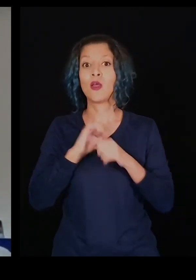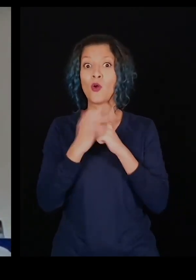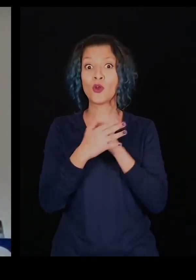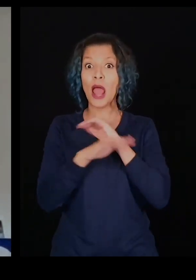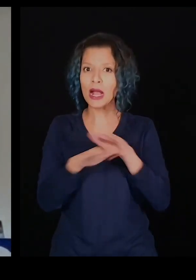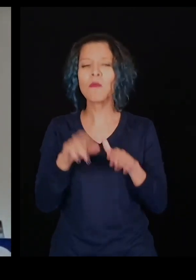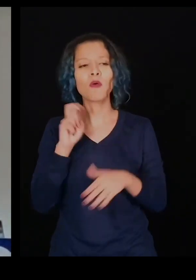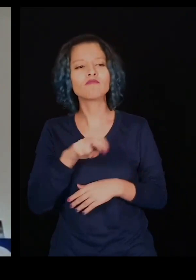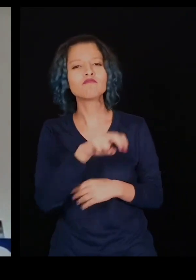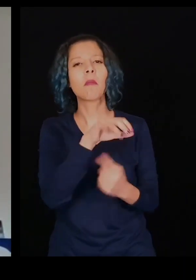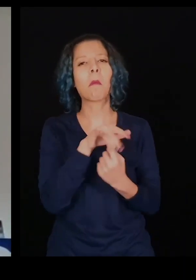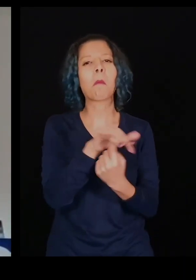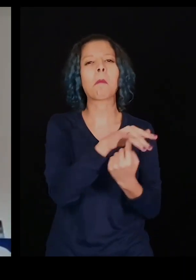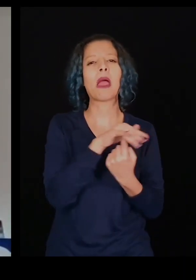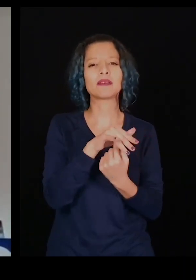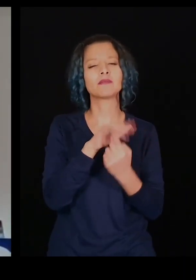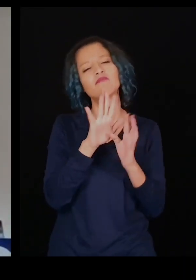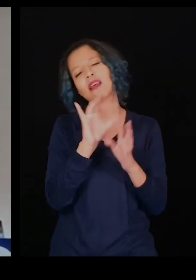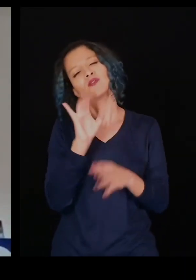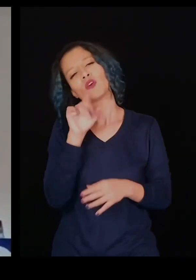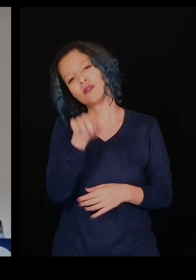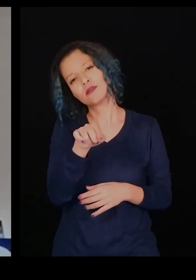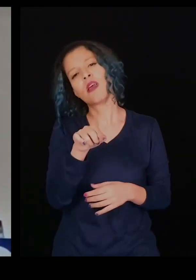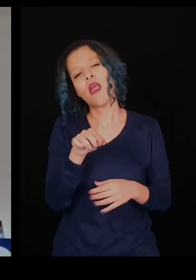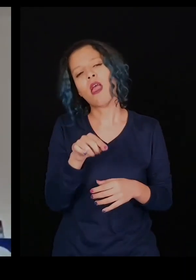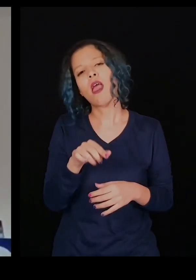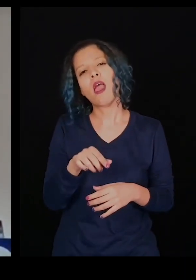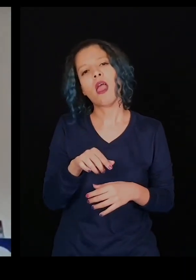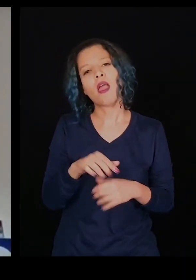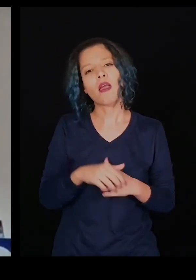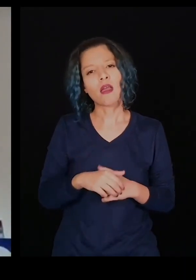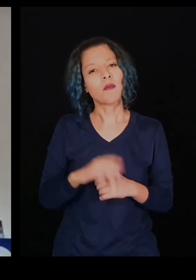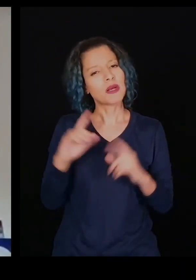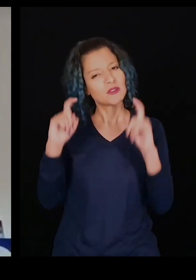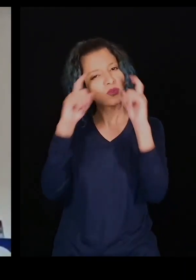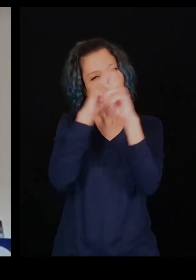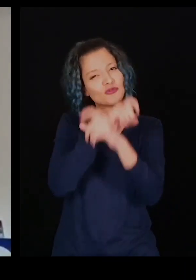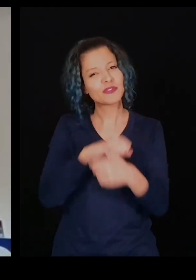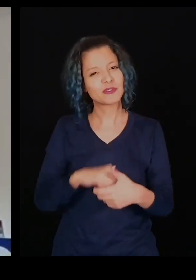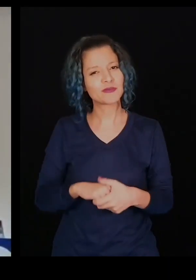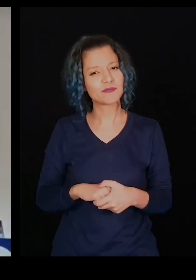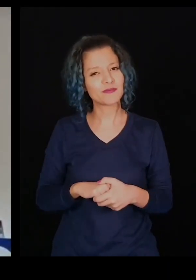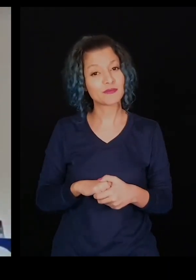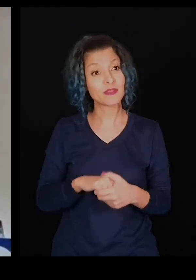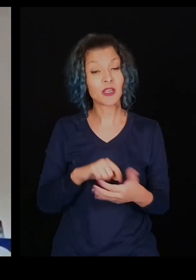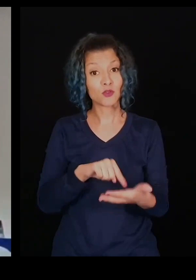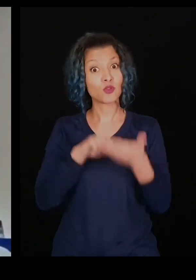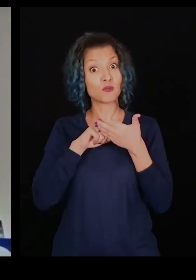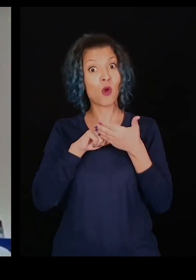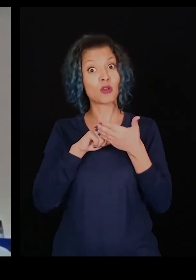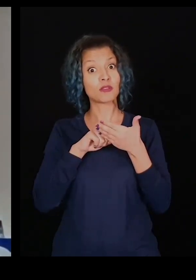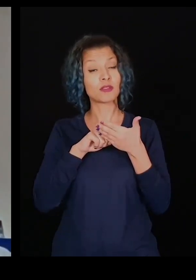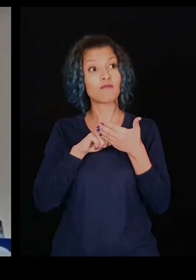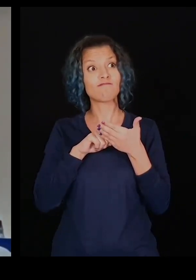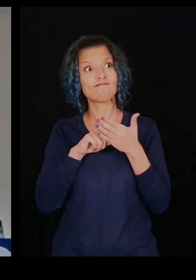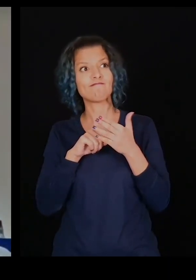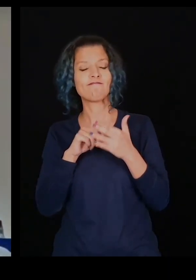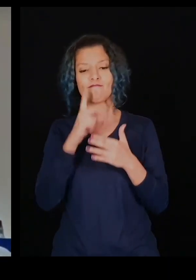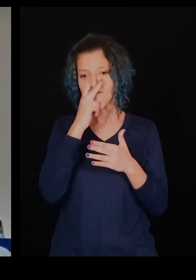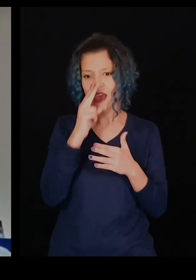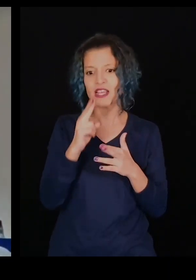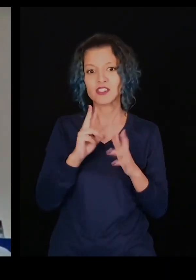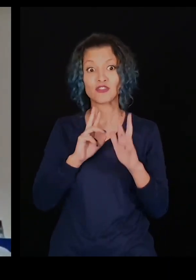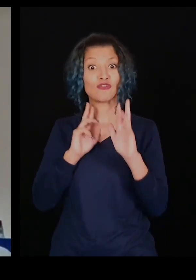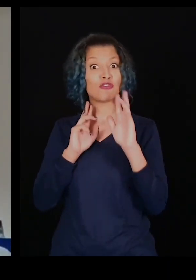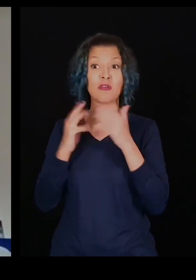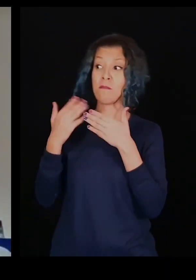realmente é isso, é uma situação que muito bom. Nos põe numa dimensão um pouco diferente, ou muito diferente do que era há